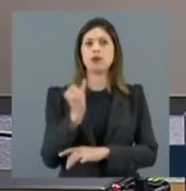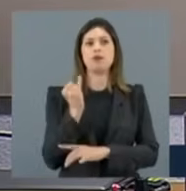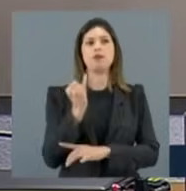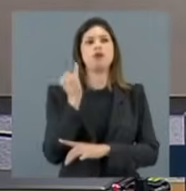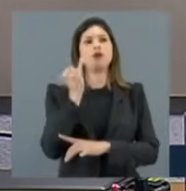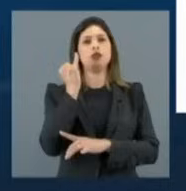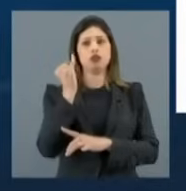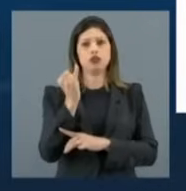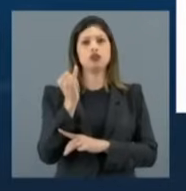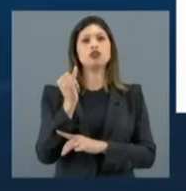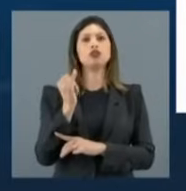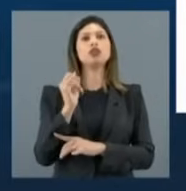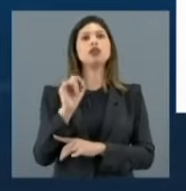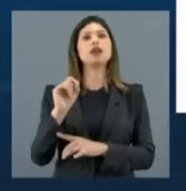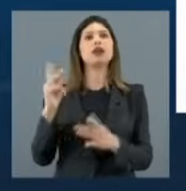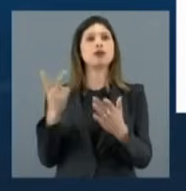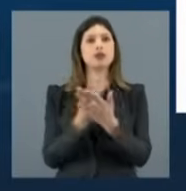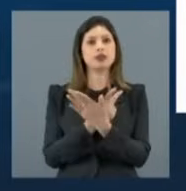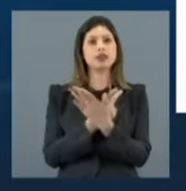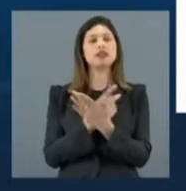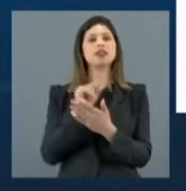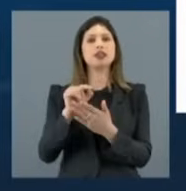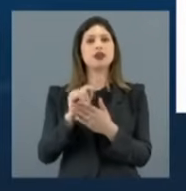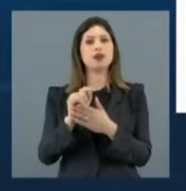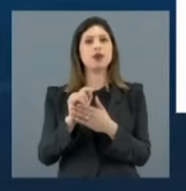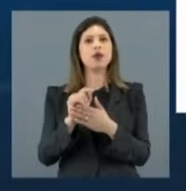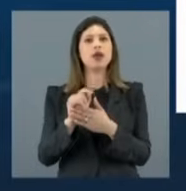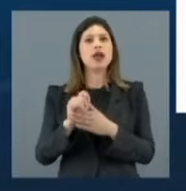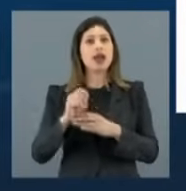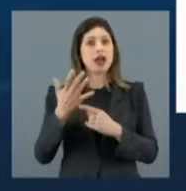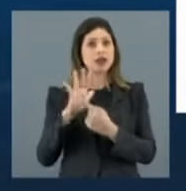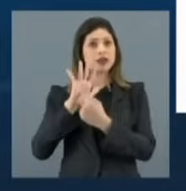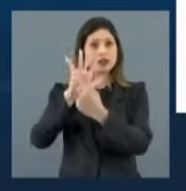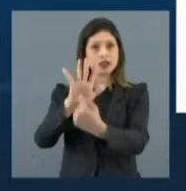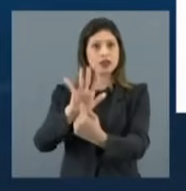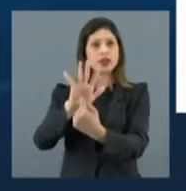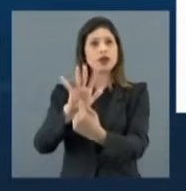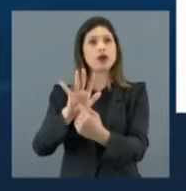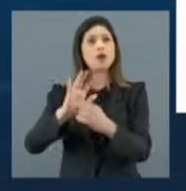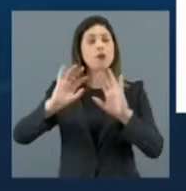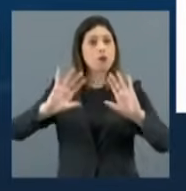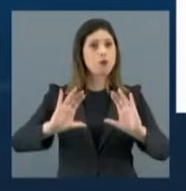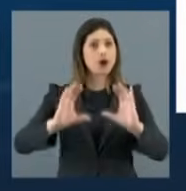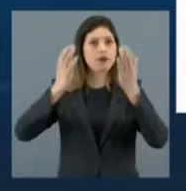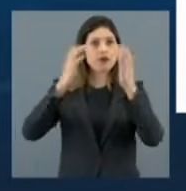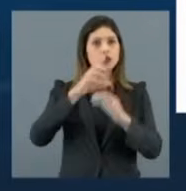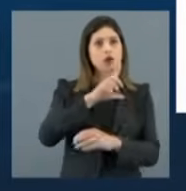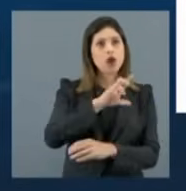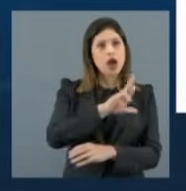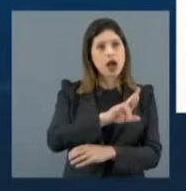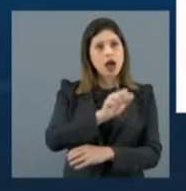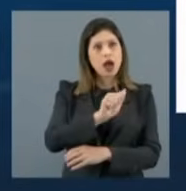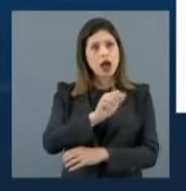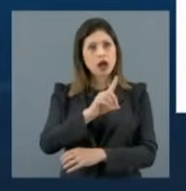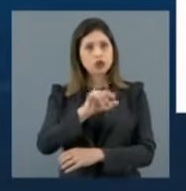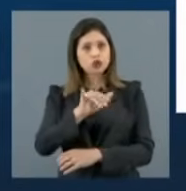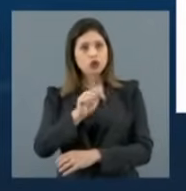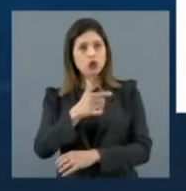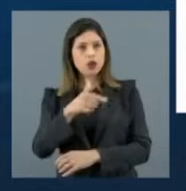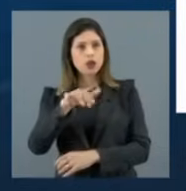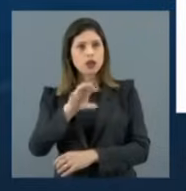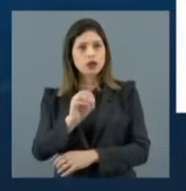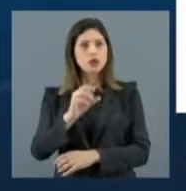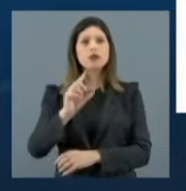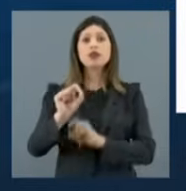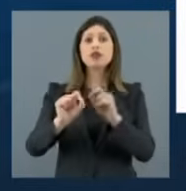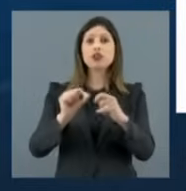das eleições de 2022 foi o evento chamado Radiolão, né? O que foi o Radiolão? Foi uma denúncia protocolada